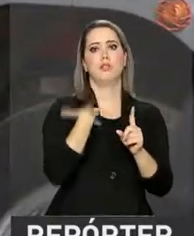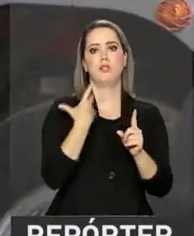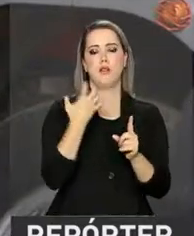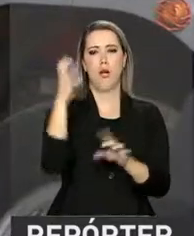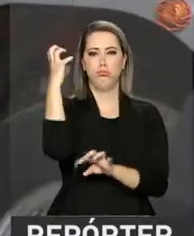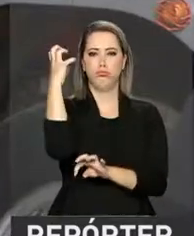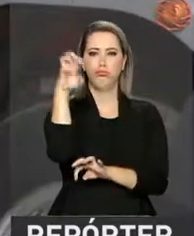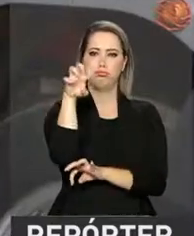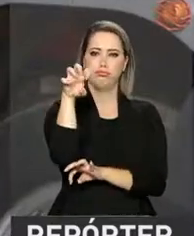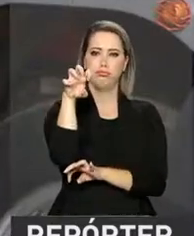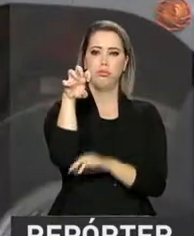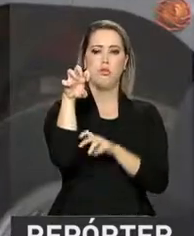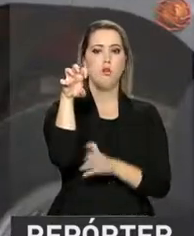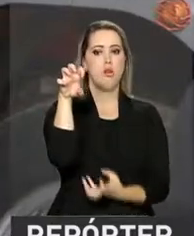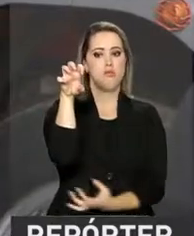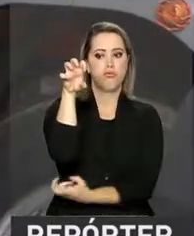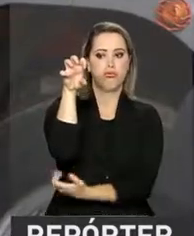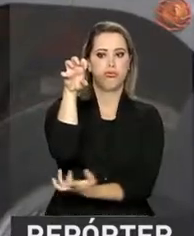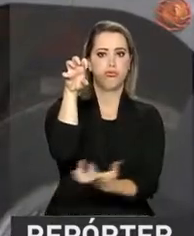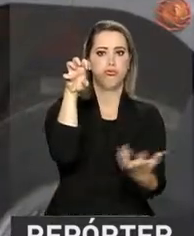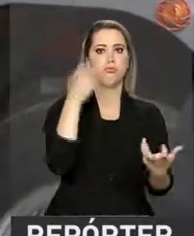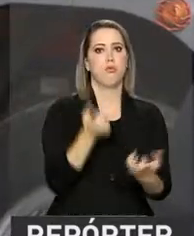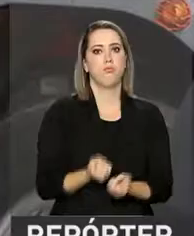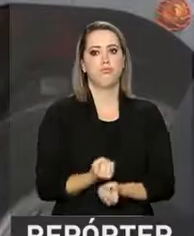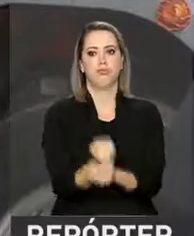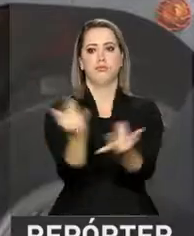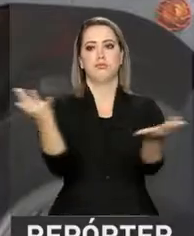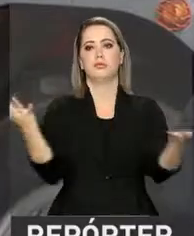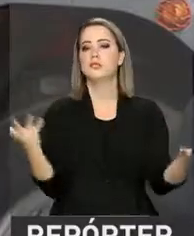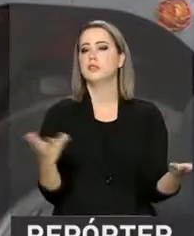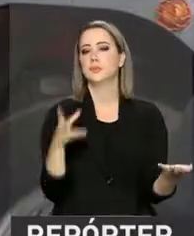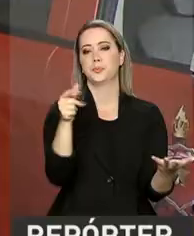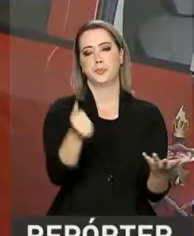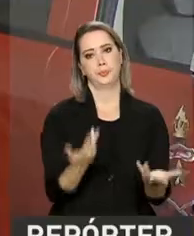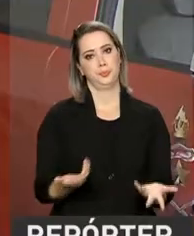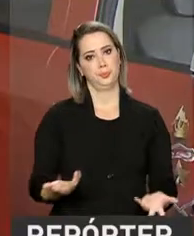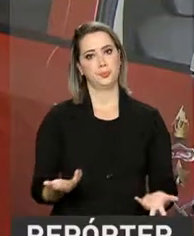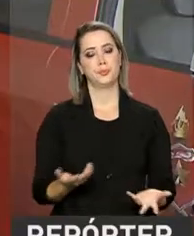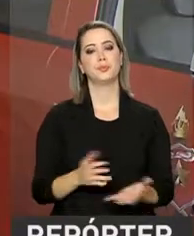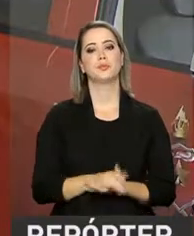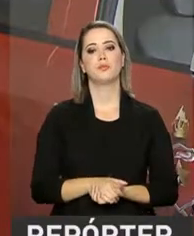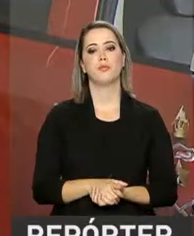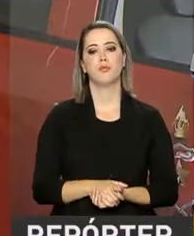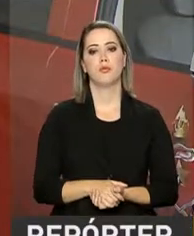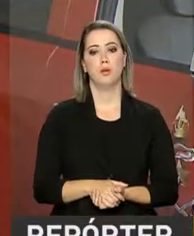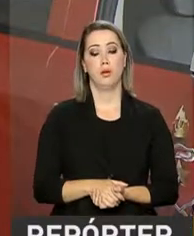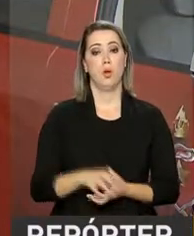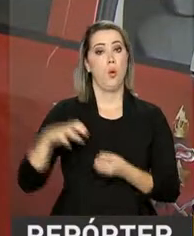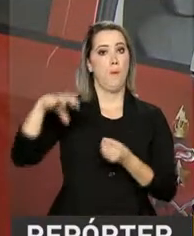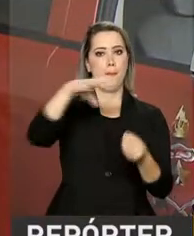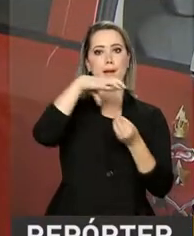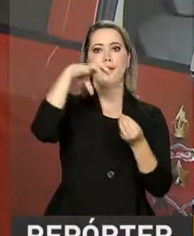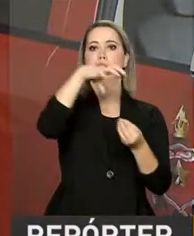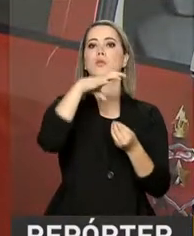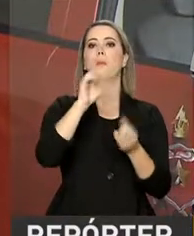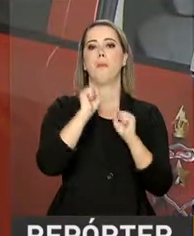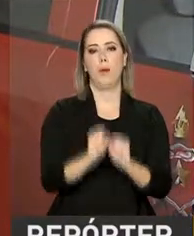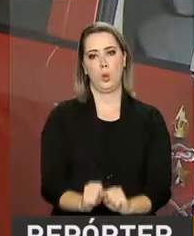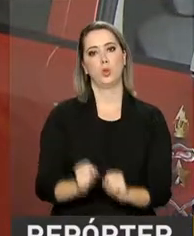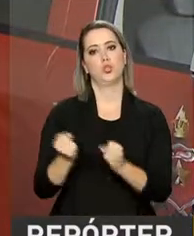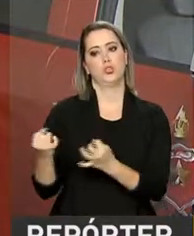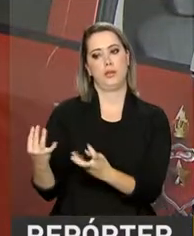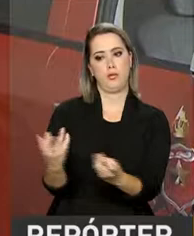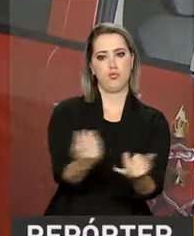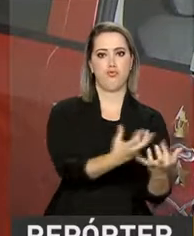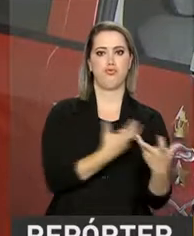vegetação, o que contribui para combustão e propagação do fogo nas matas. Um balão desse pode acabar gerando um grande incêndio florestal, o